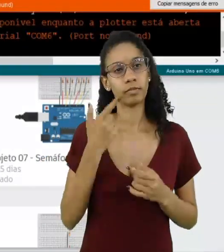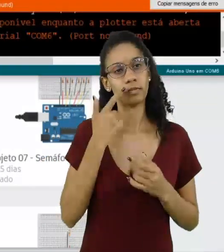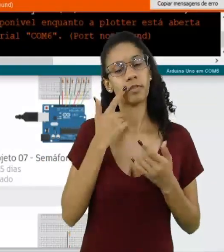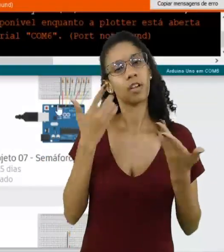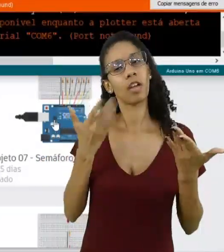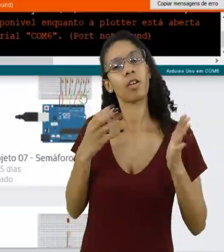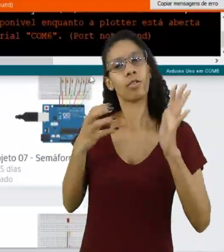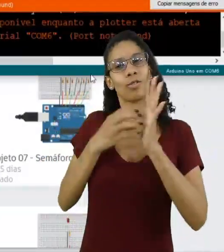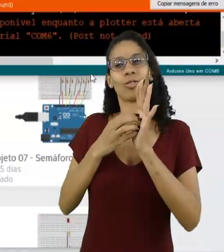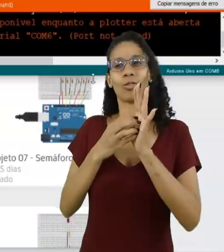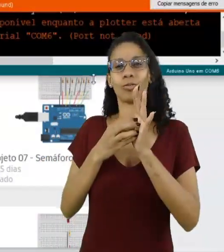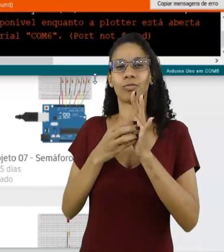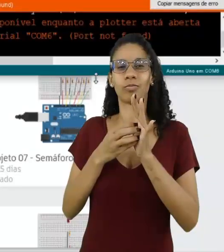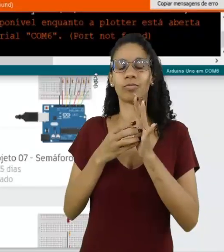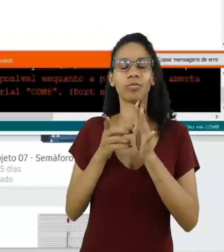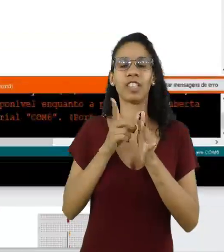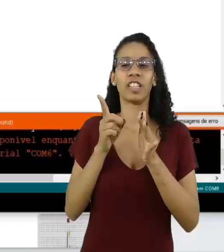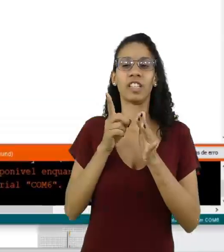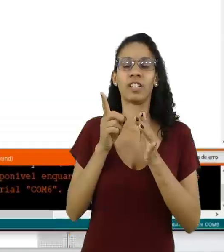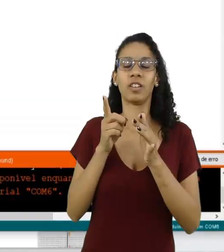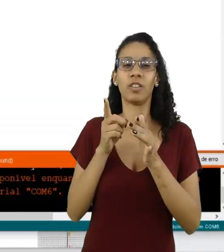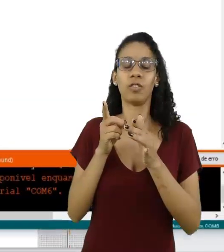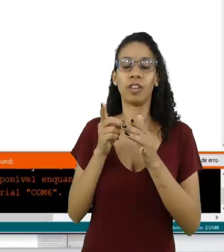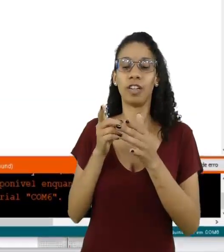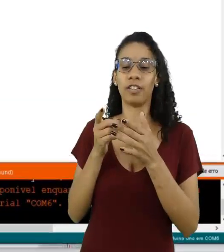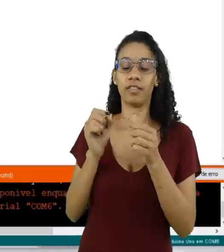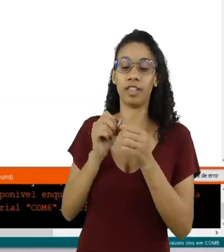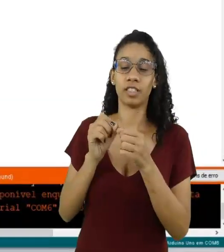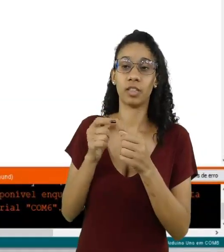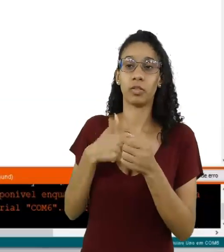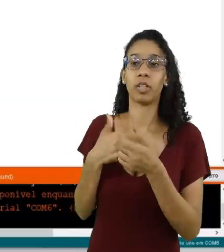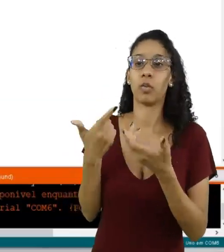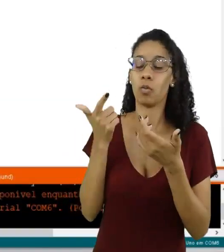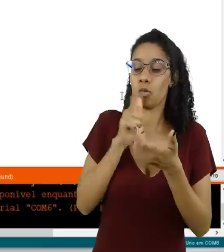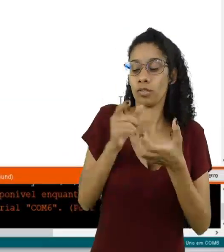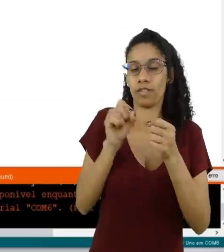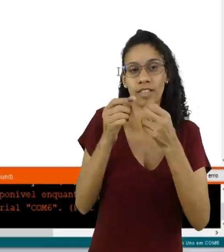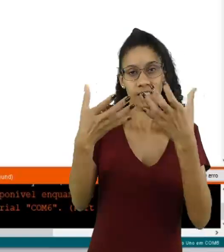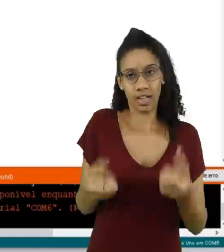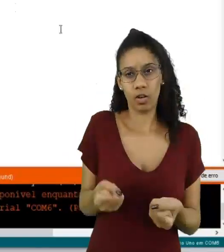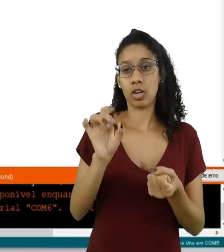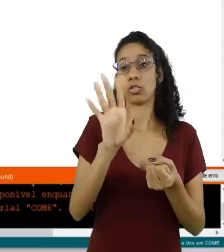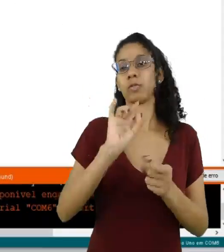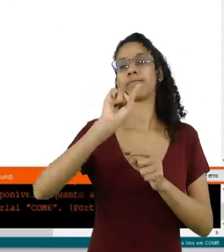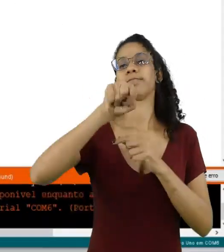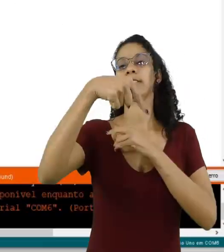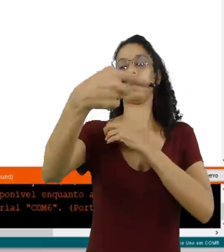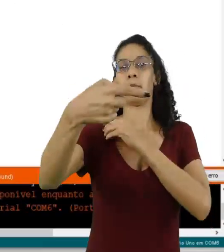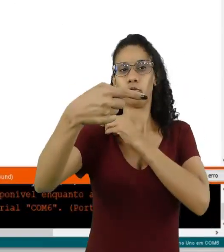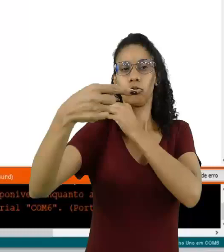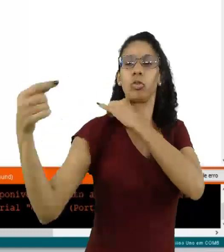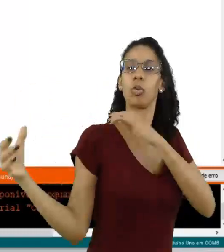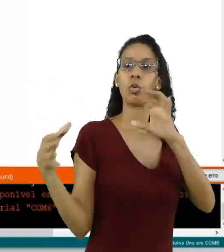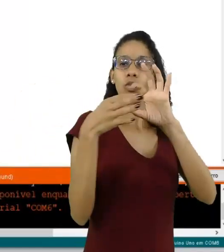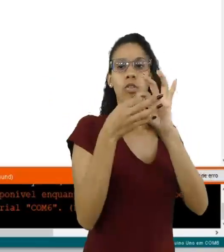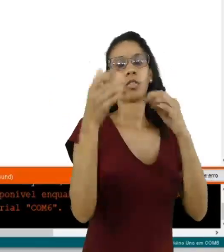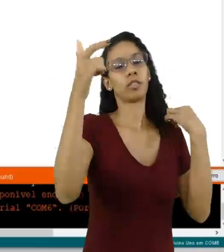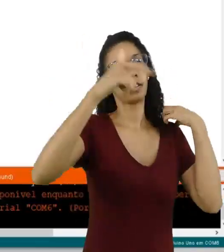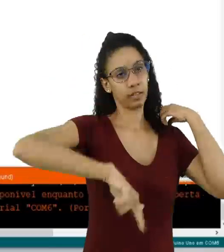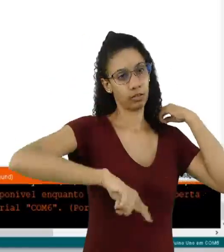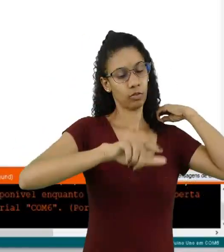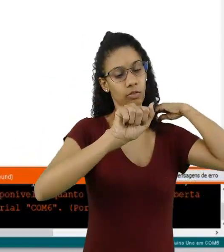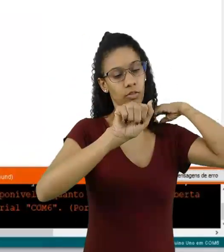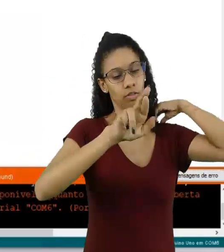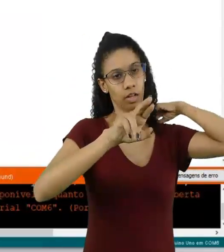Deixa eu fazer o código, ele não vai deixar eu fazer agora, deixa eu baixar aqui. Ele só vai me permitir fazer isso quando o monitor serial, quando eu conectar de novo o